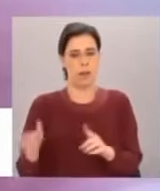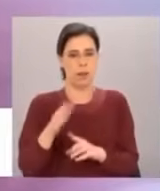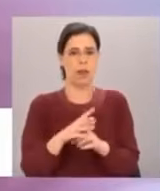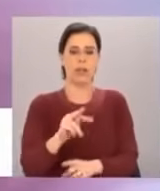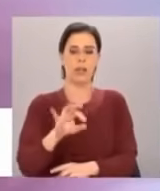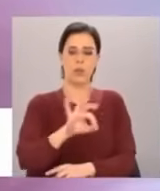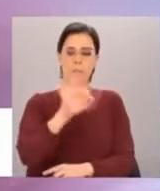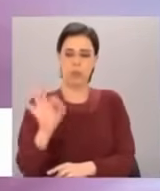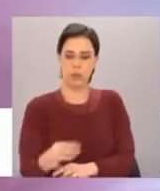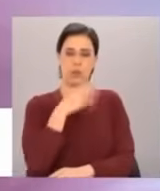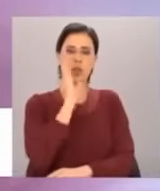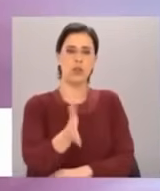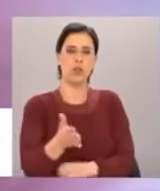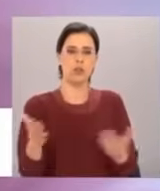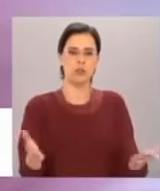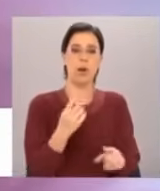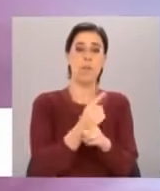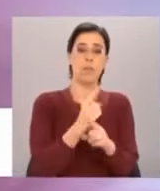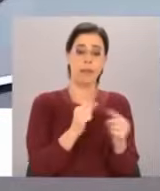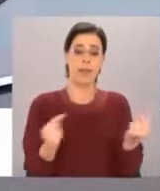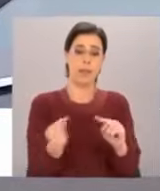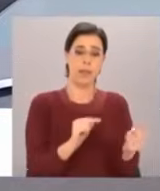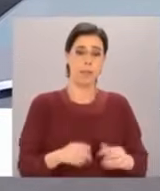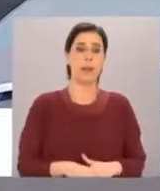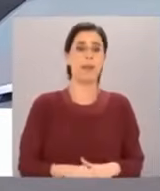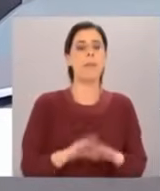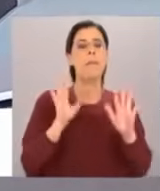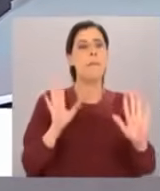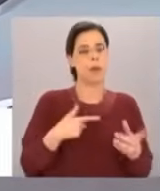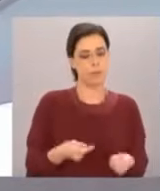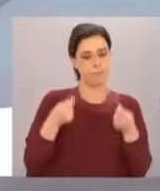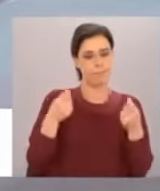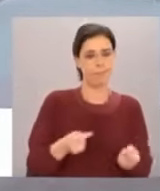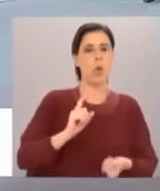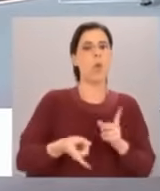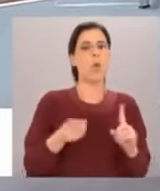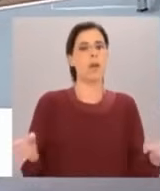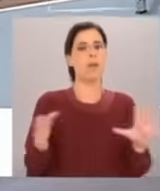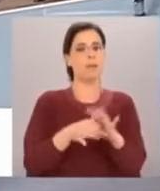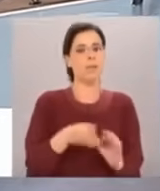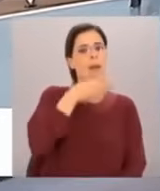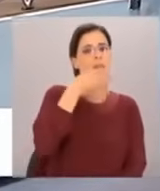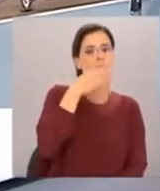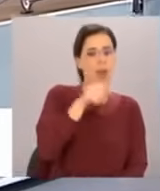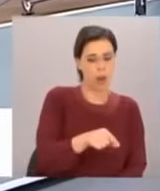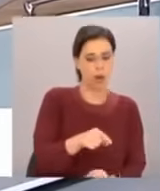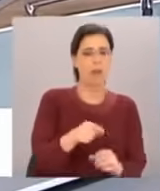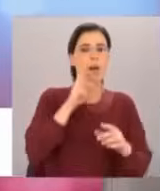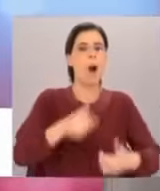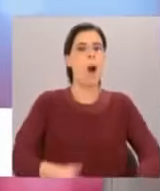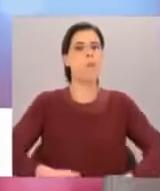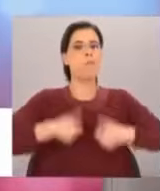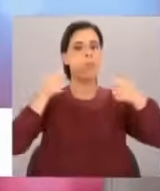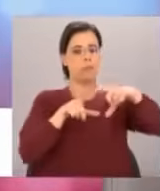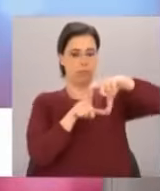preenche estais 38 por cento foram que referidos a também já em debate Mas temos que apostar fortemente daquilo que a ligação da ferrovia e todas as capitais